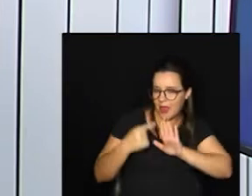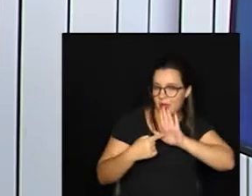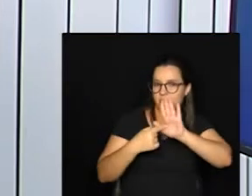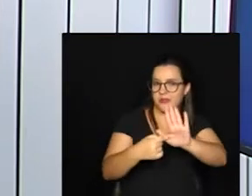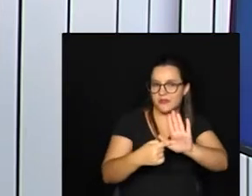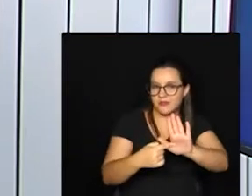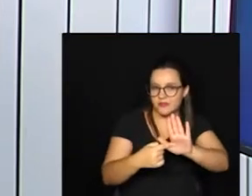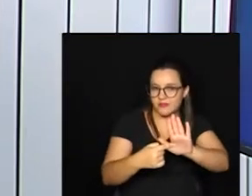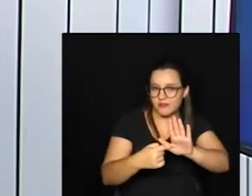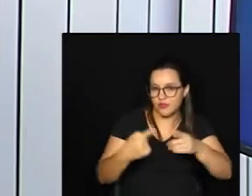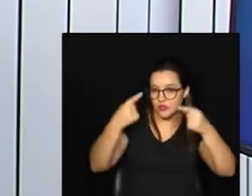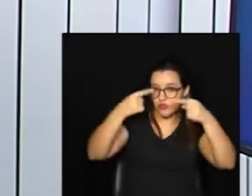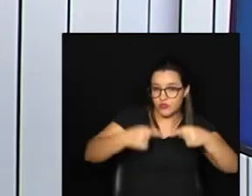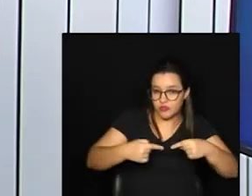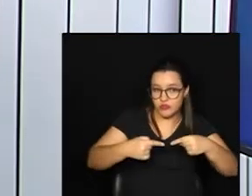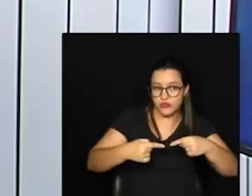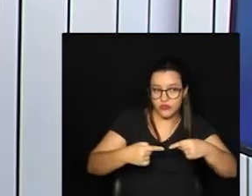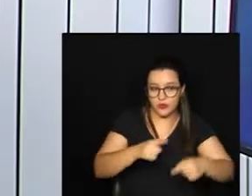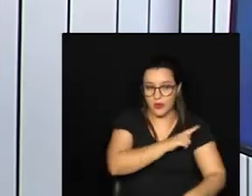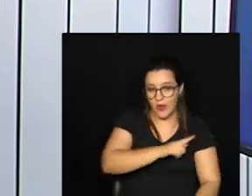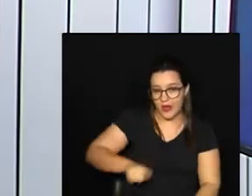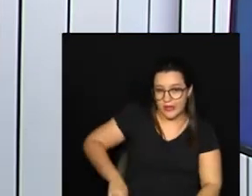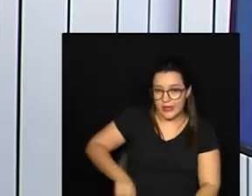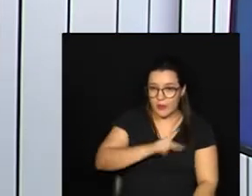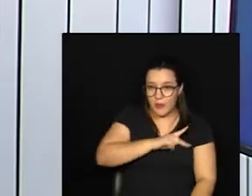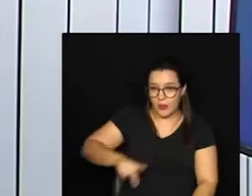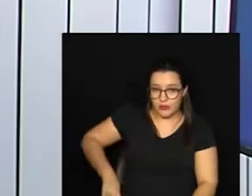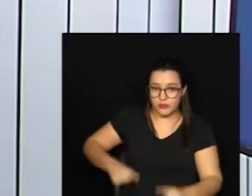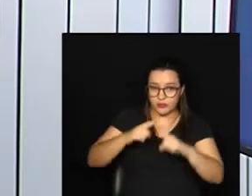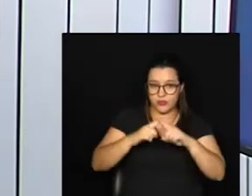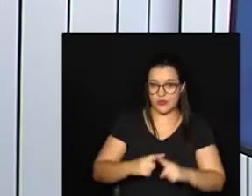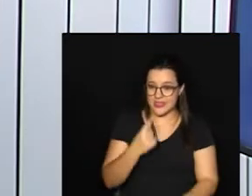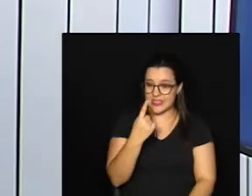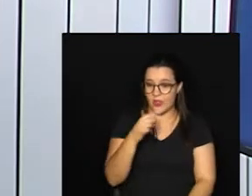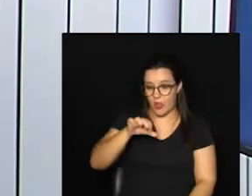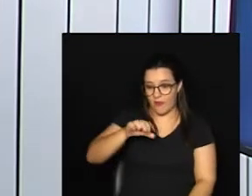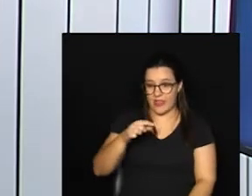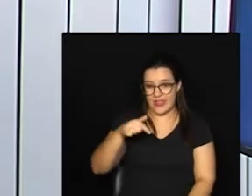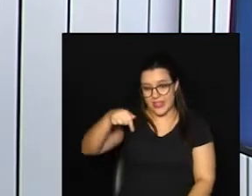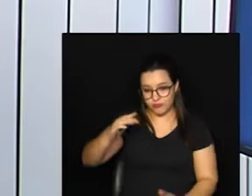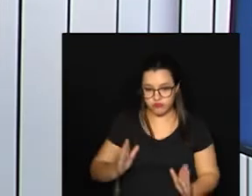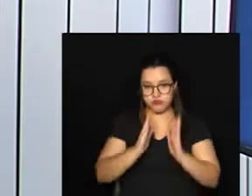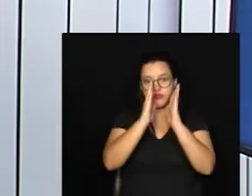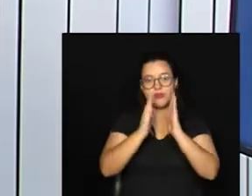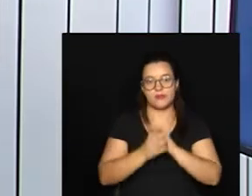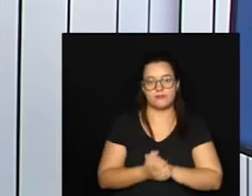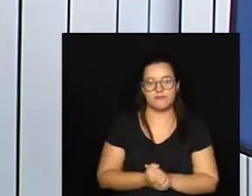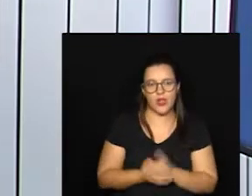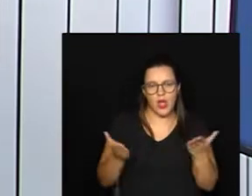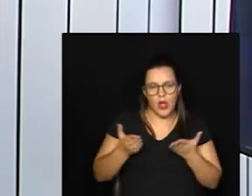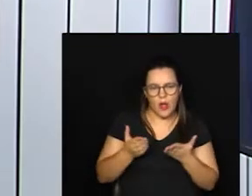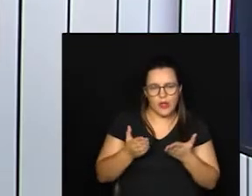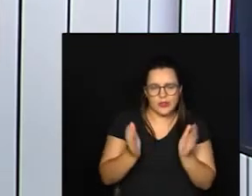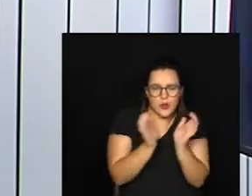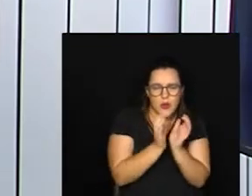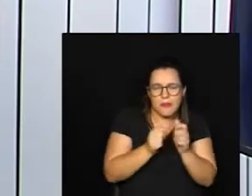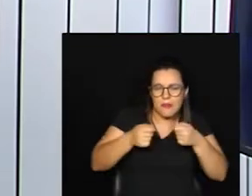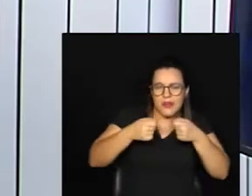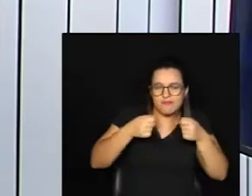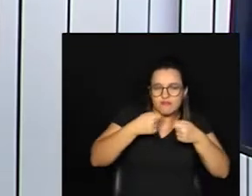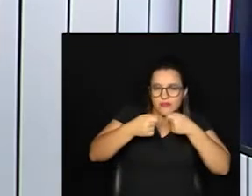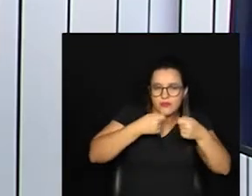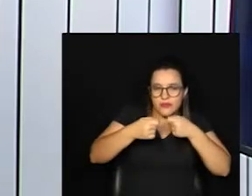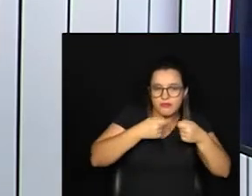número 197. Olha só, agora a nossa equipe preparou uma reportagem para mostrar o motivo do aumento